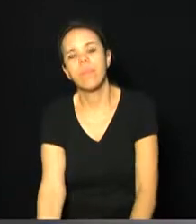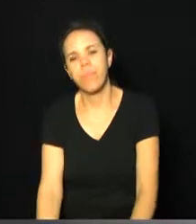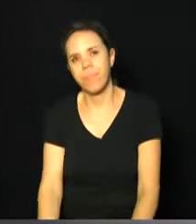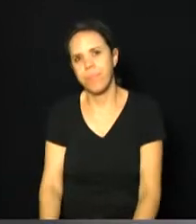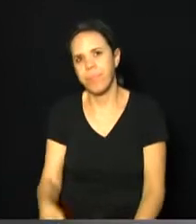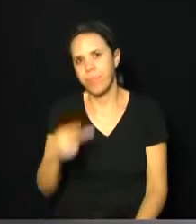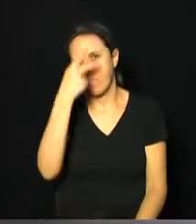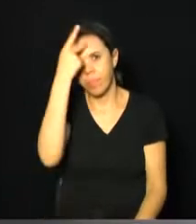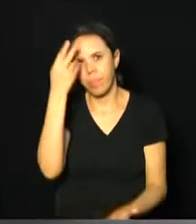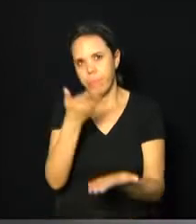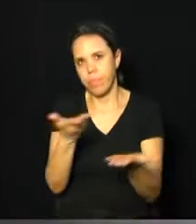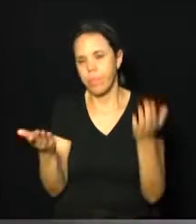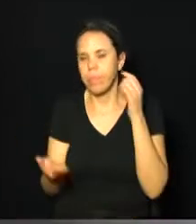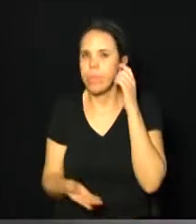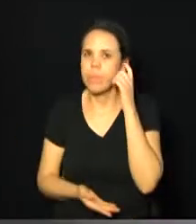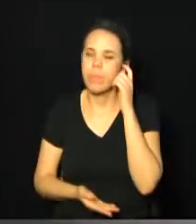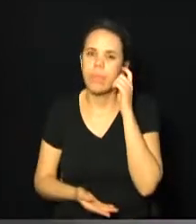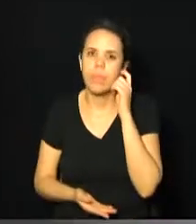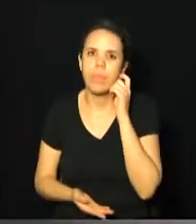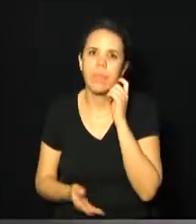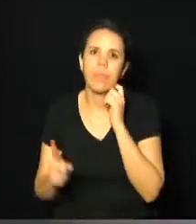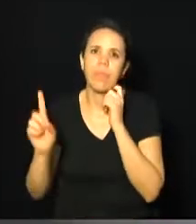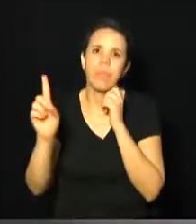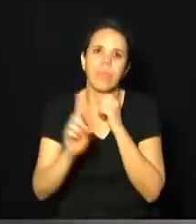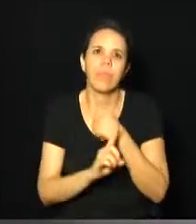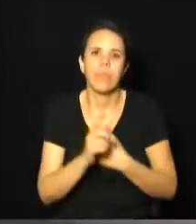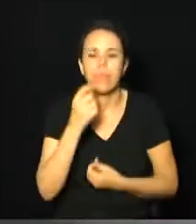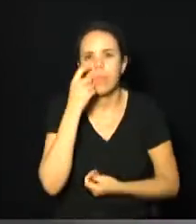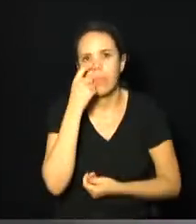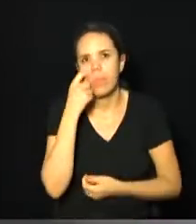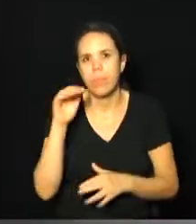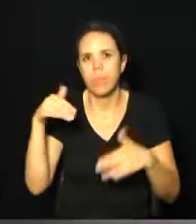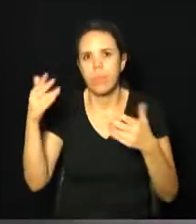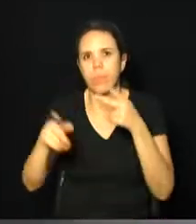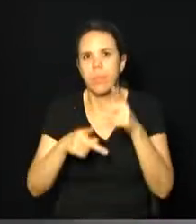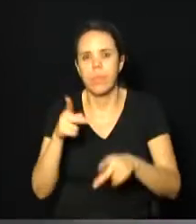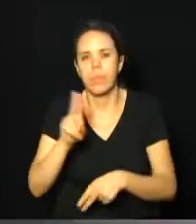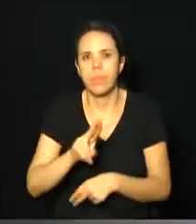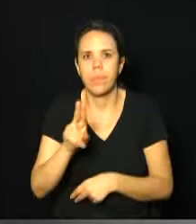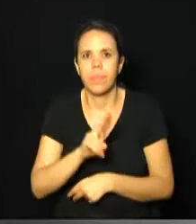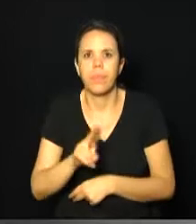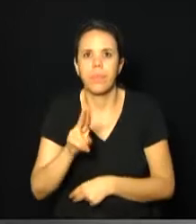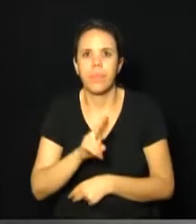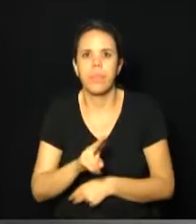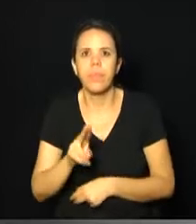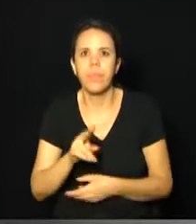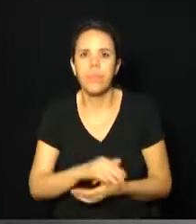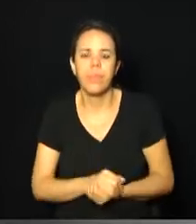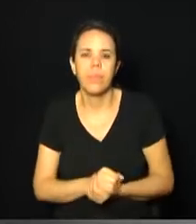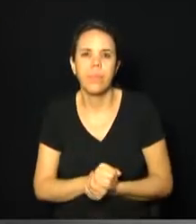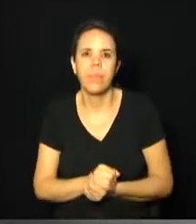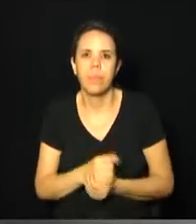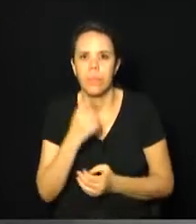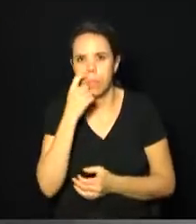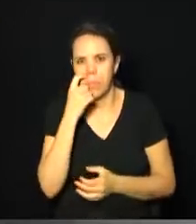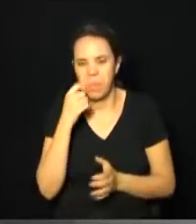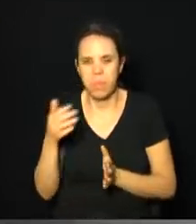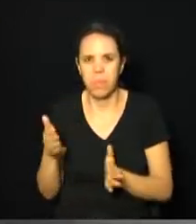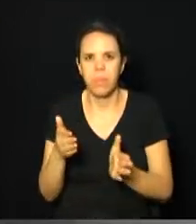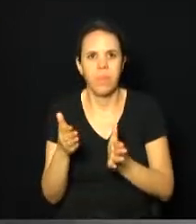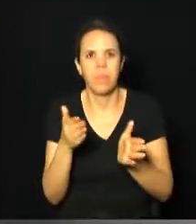Pessoas que vêm de fora para usar o recurso do rio